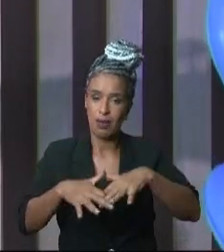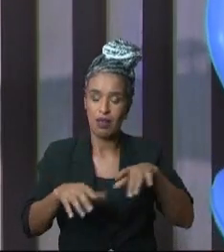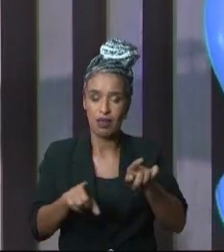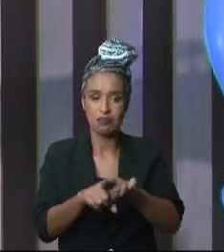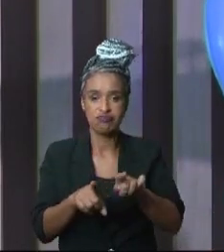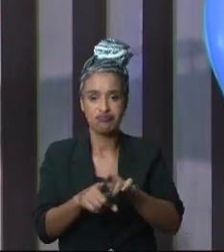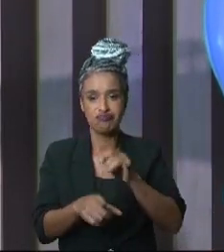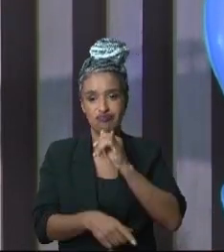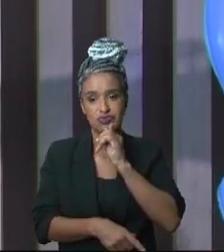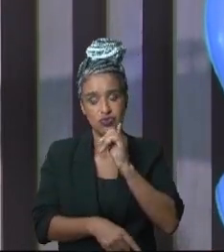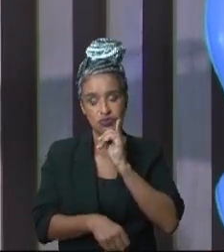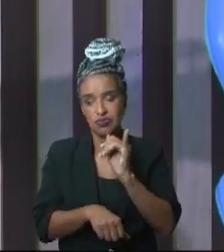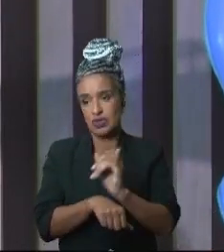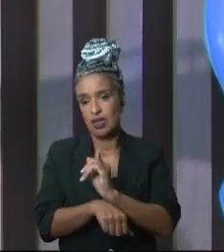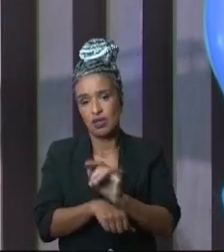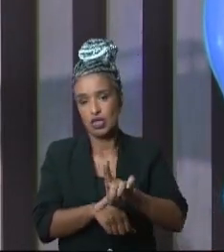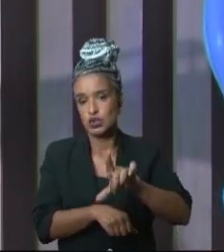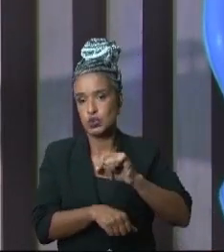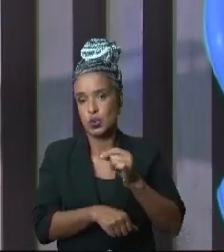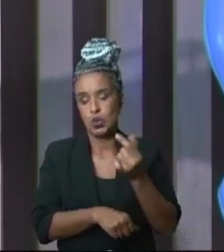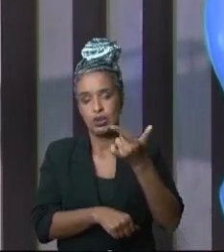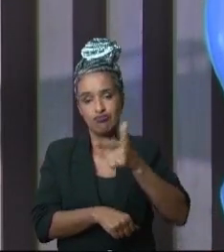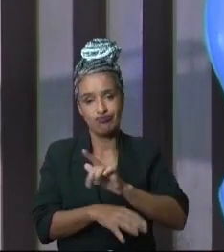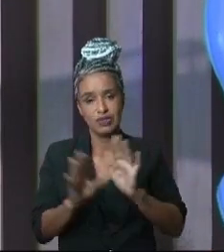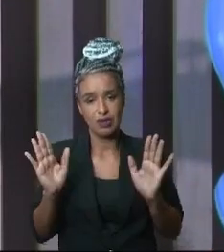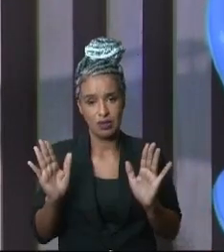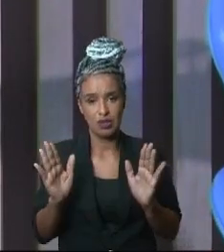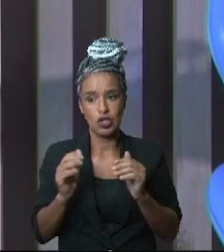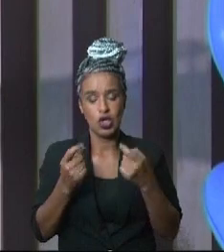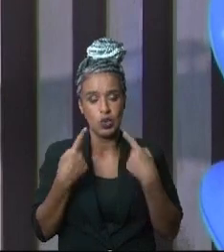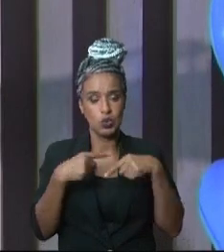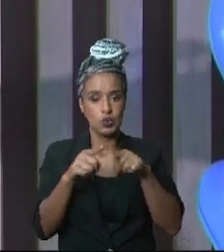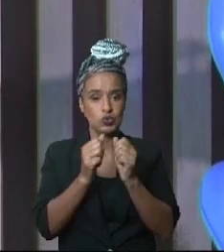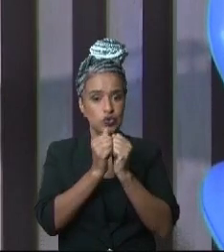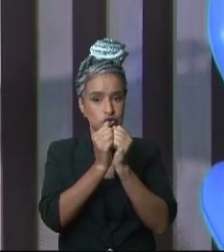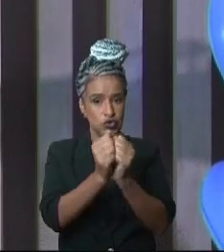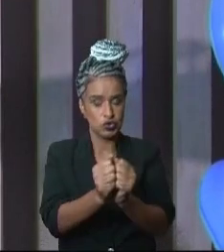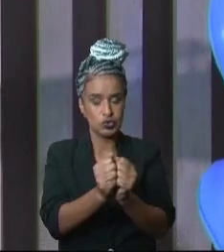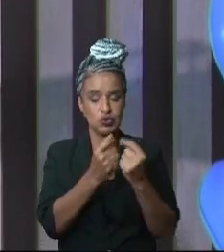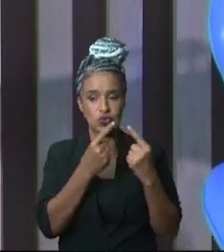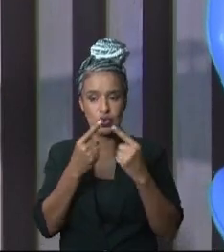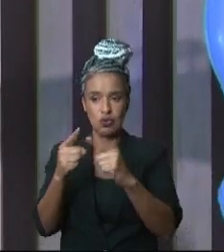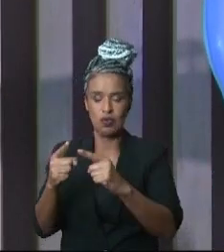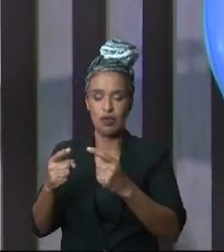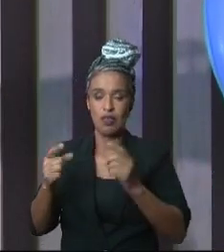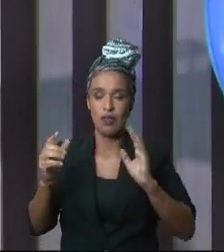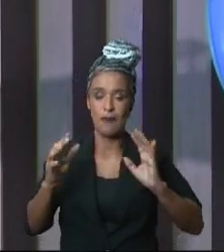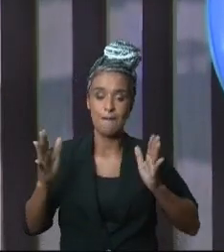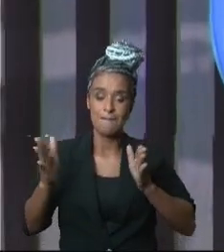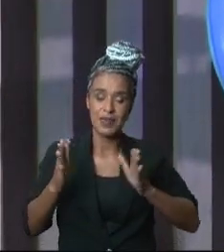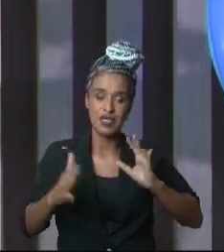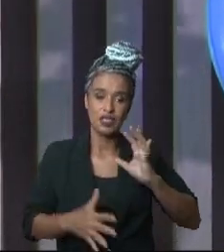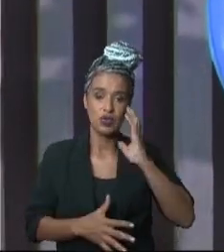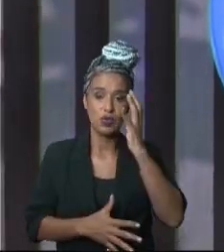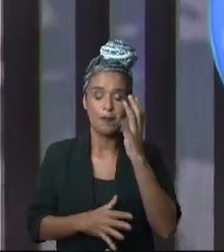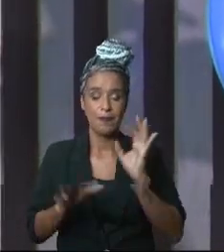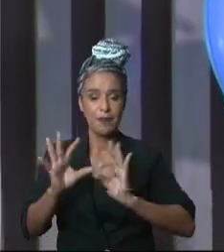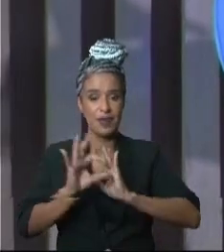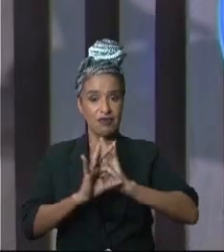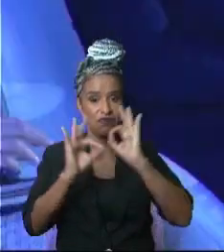existe alternativa, e estou confiante que juntos vamos enfrentar essa tempestade perfeita.